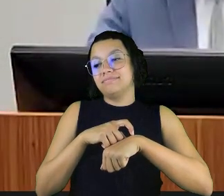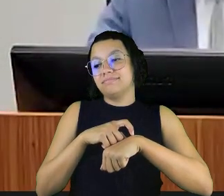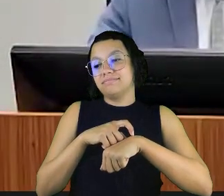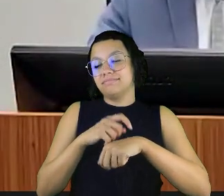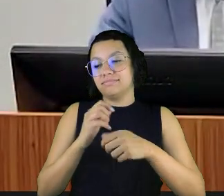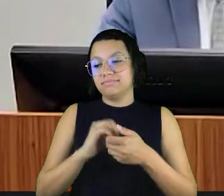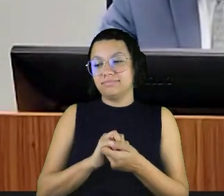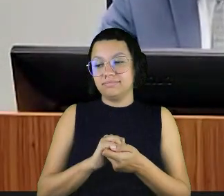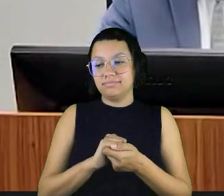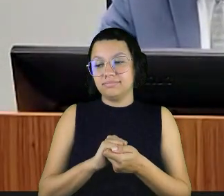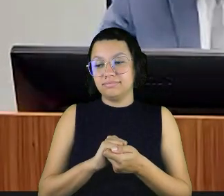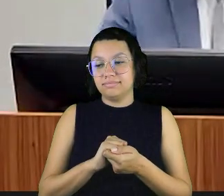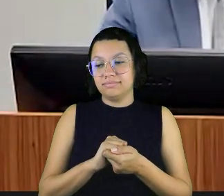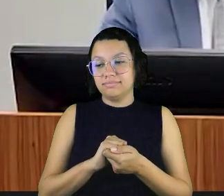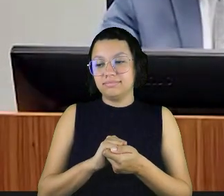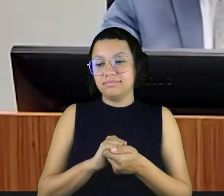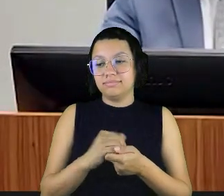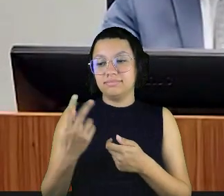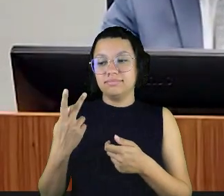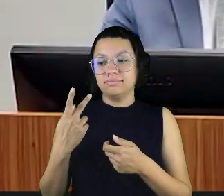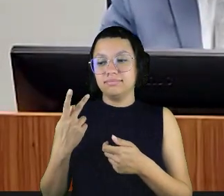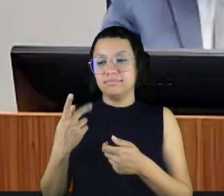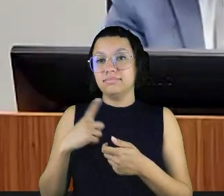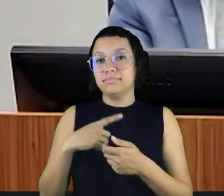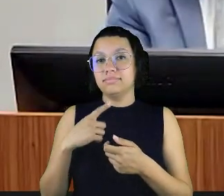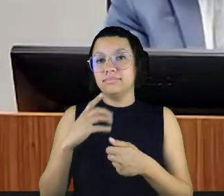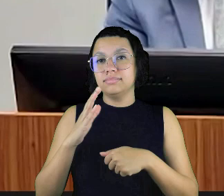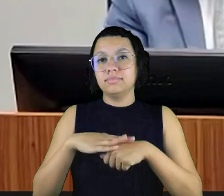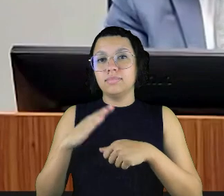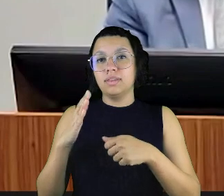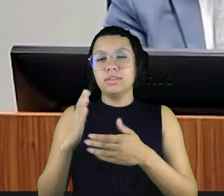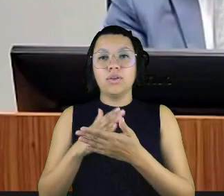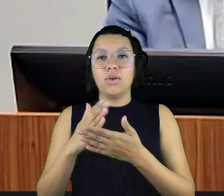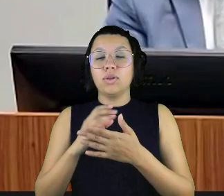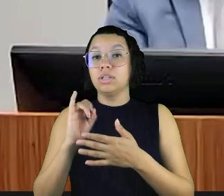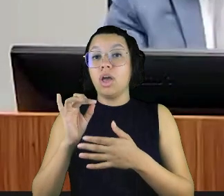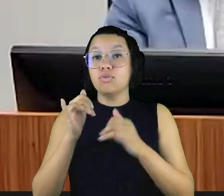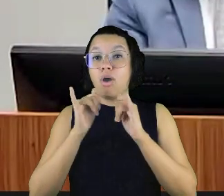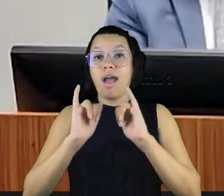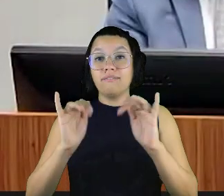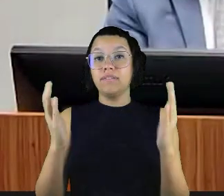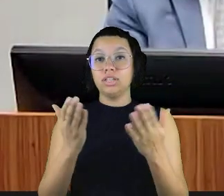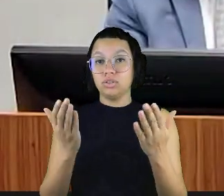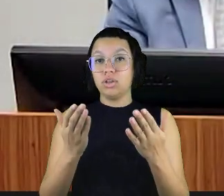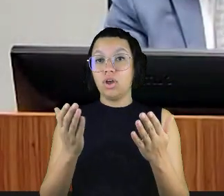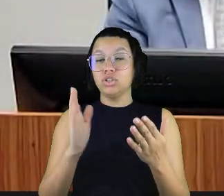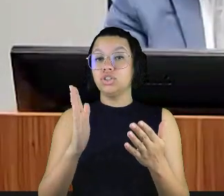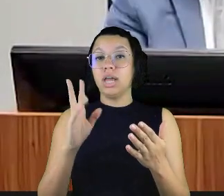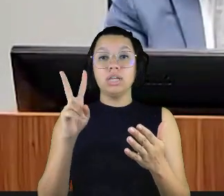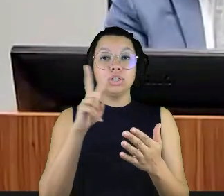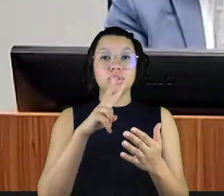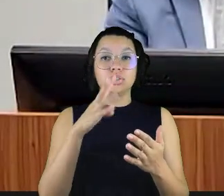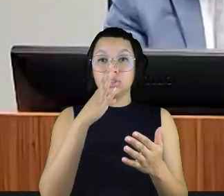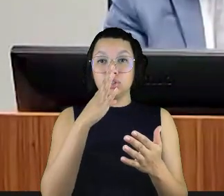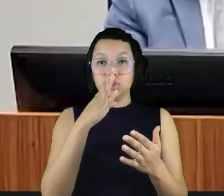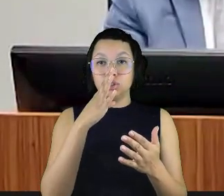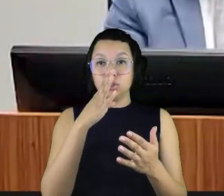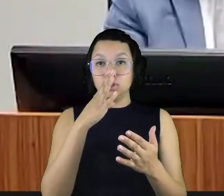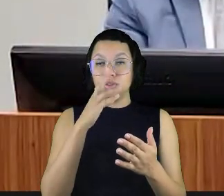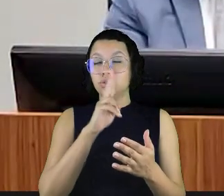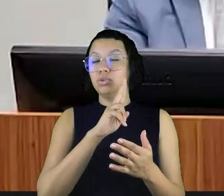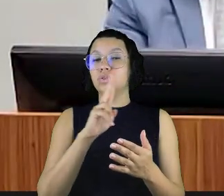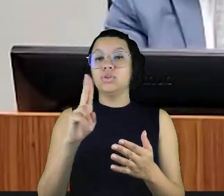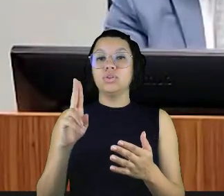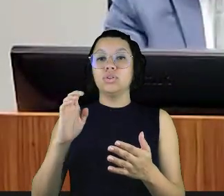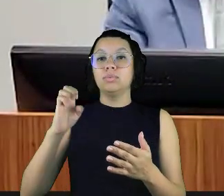tem mais alguma? Só dar um recadinho, então, para diga. todo mundo que está assistindo. Então, em nome da EMAG, agradeço a presença de todos, presença física e